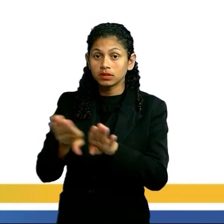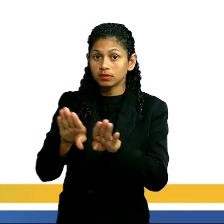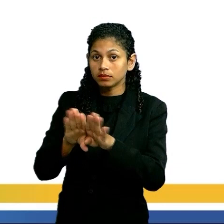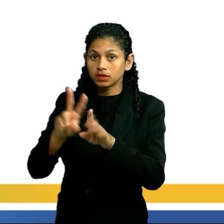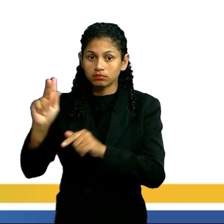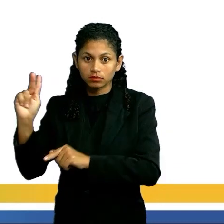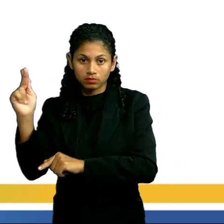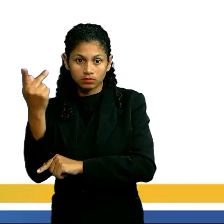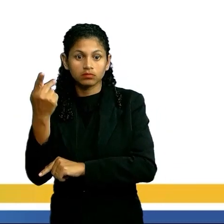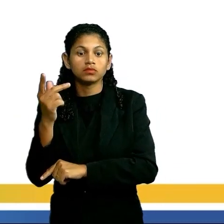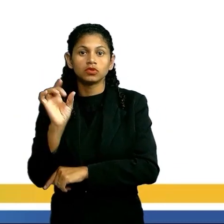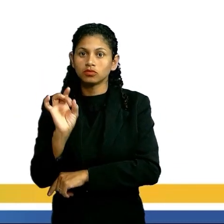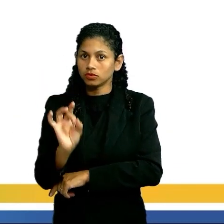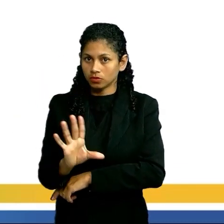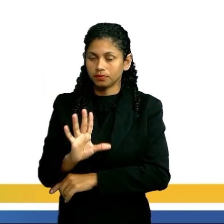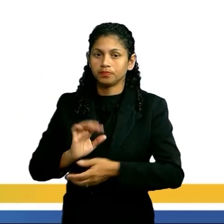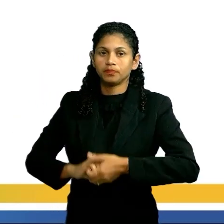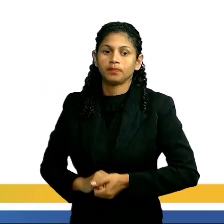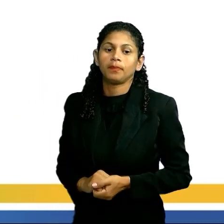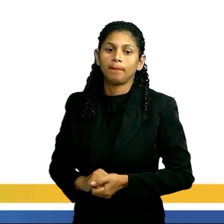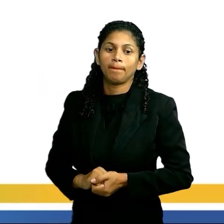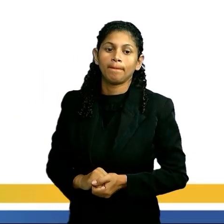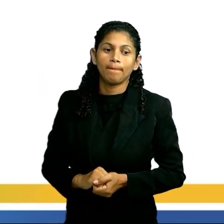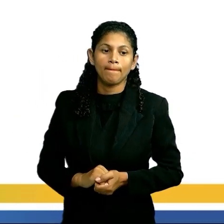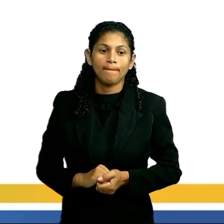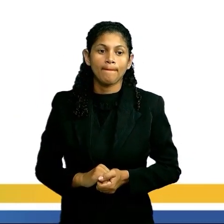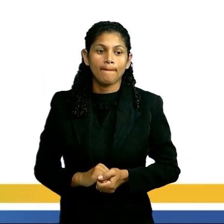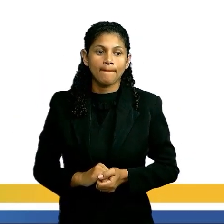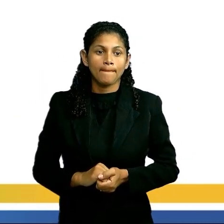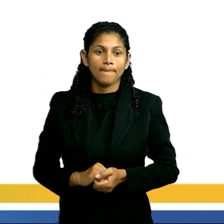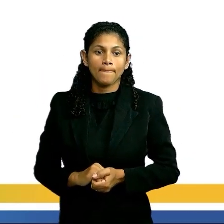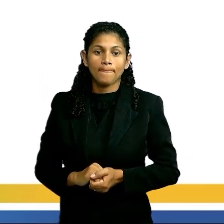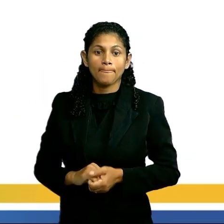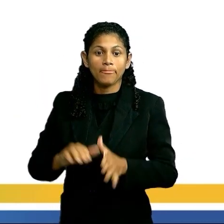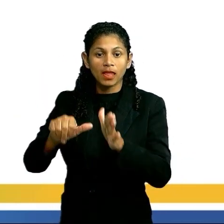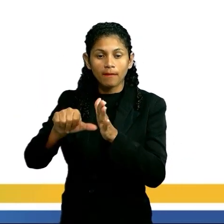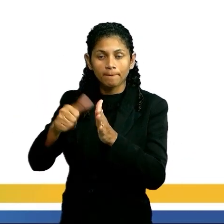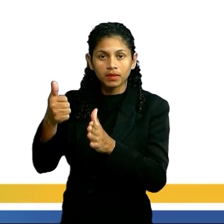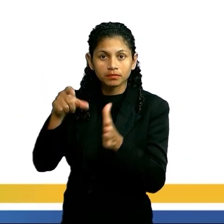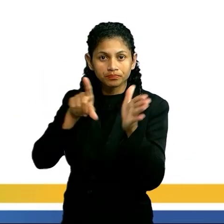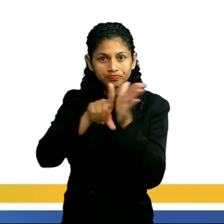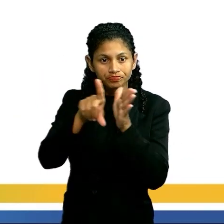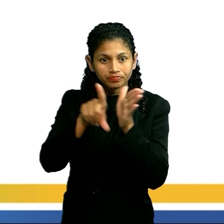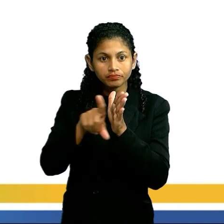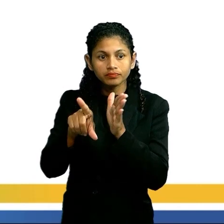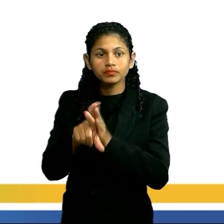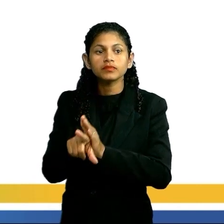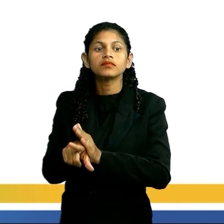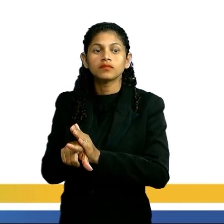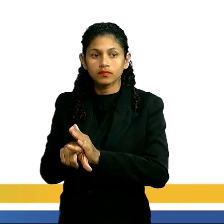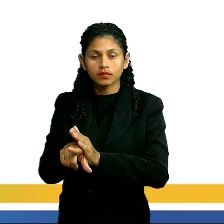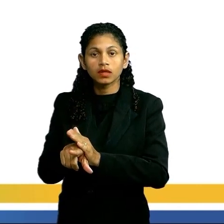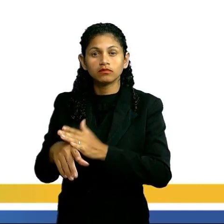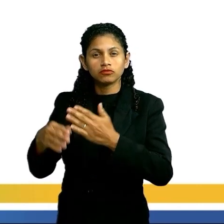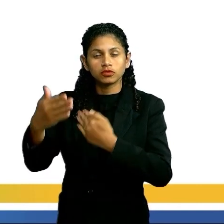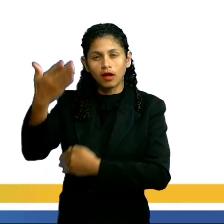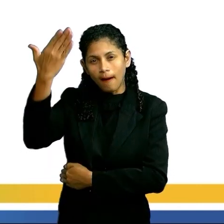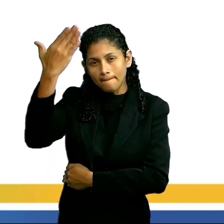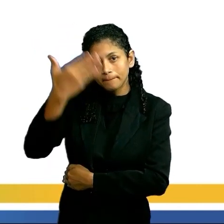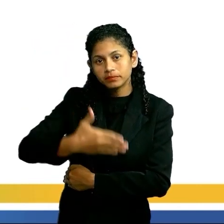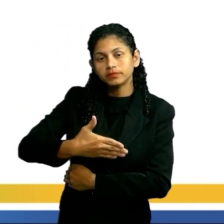Então, atenção aqui na tela. Então, essa primeira questão eu retirei da coletânea A Prova